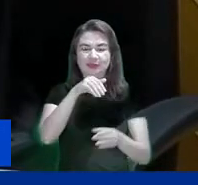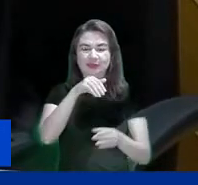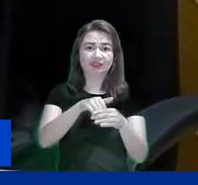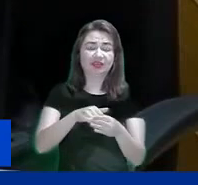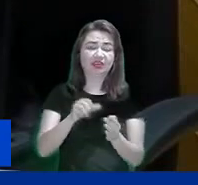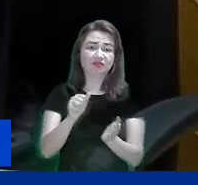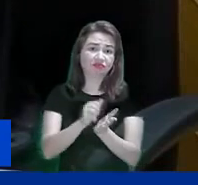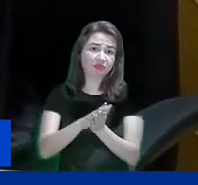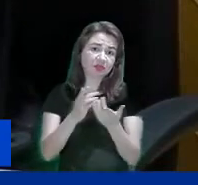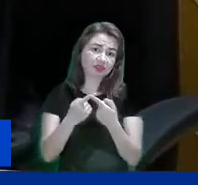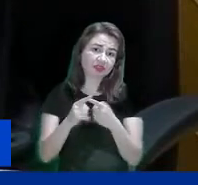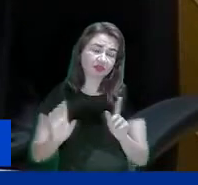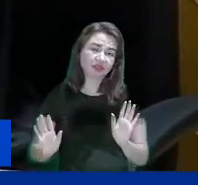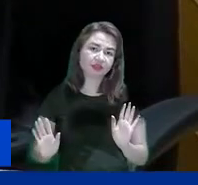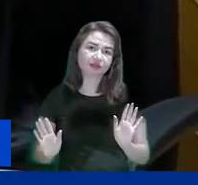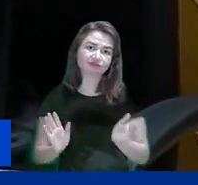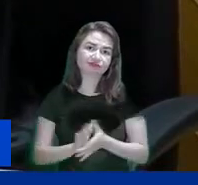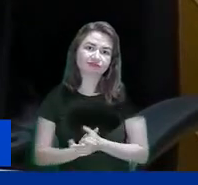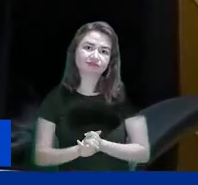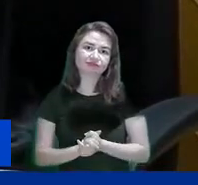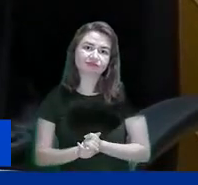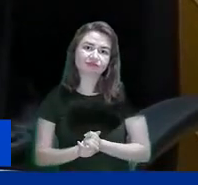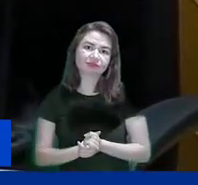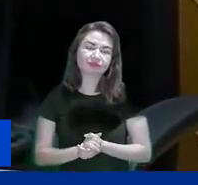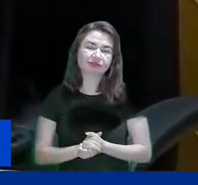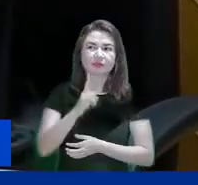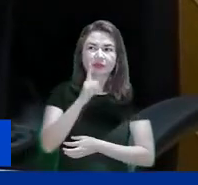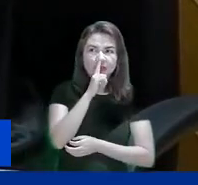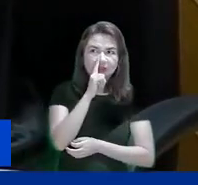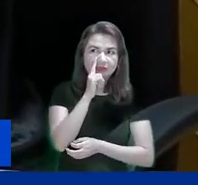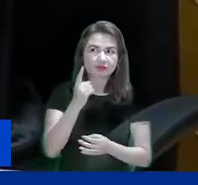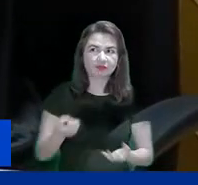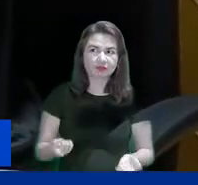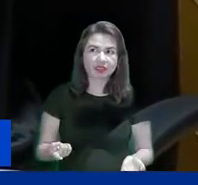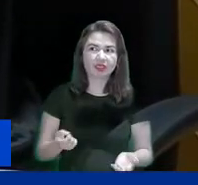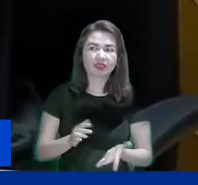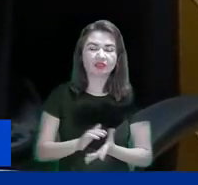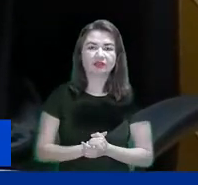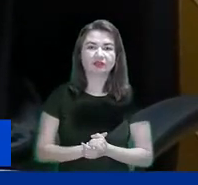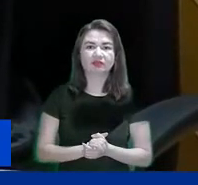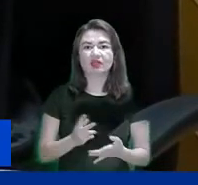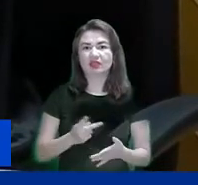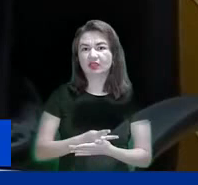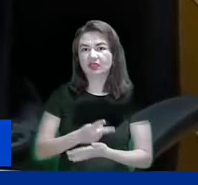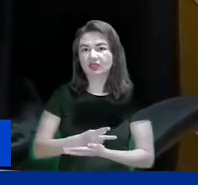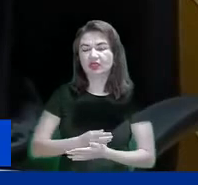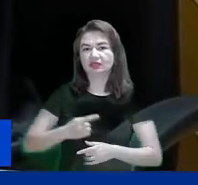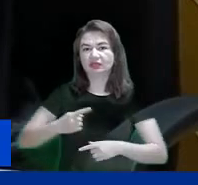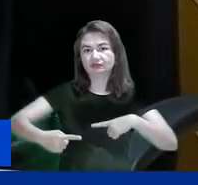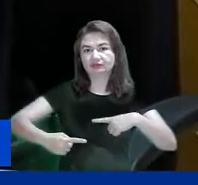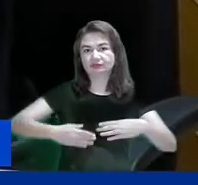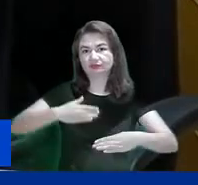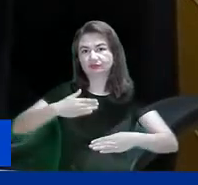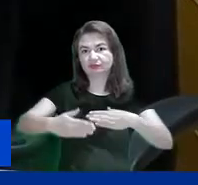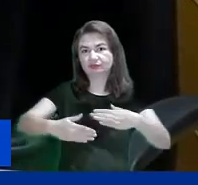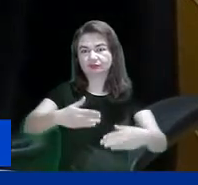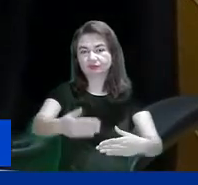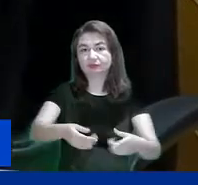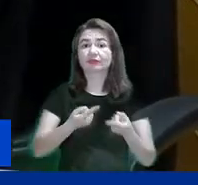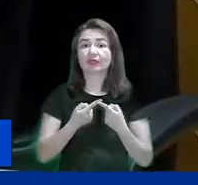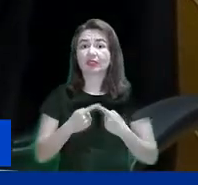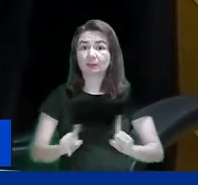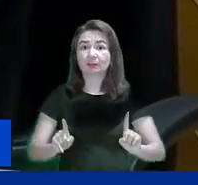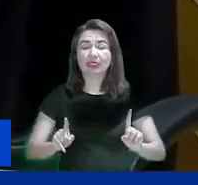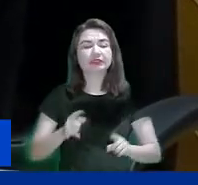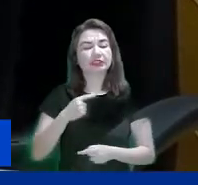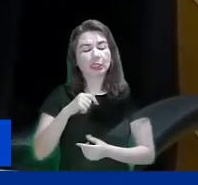entendi que não chega a ser uma litigância de má-fé, não chega a ser manifestamente protelatório o intuito, então eu não estou aplicando a